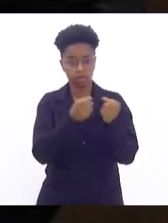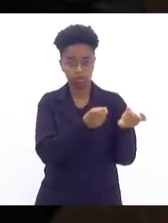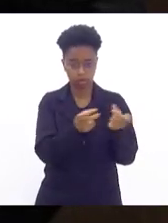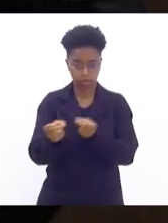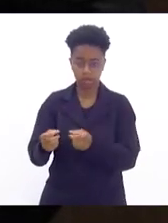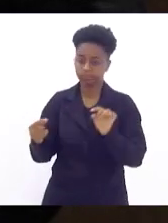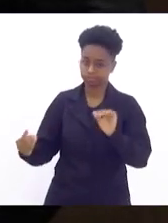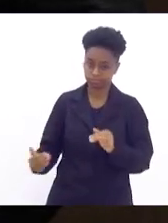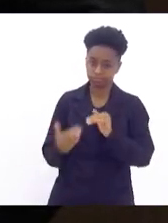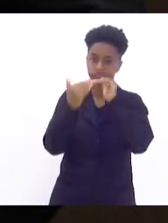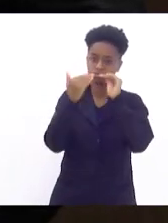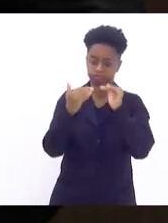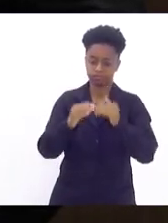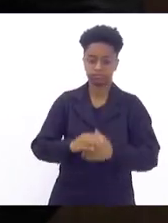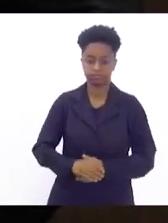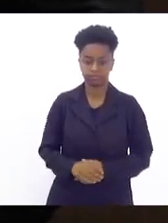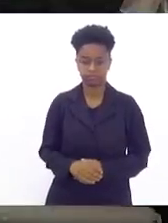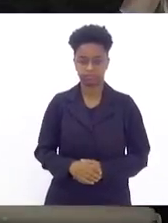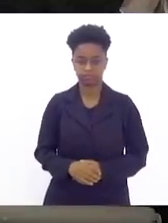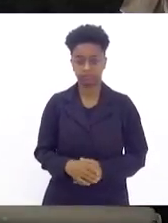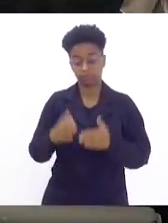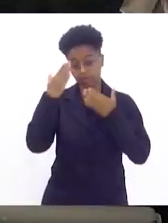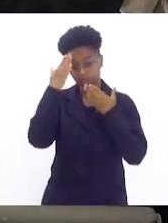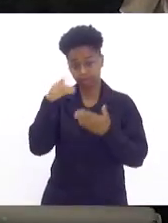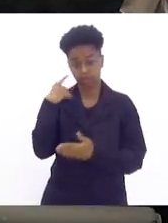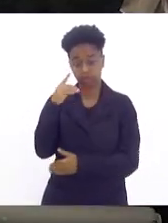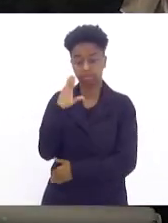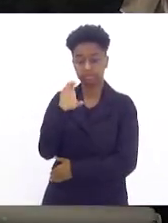com louvor Obrigado